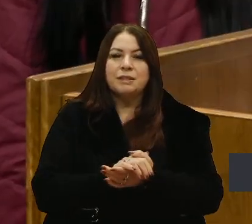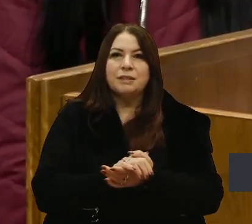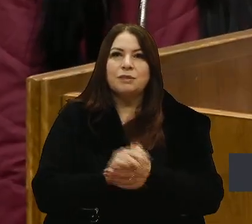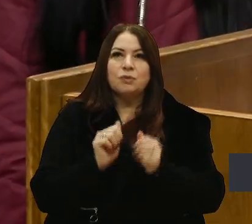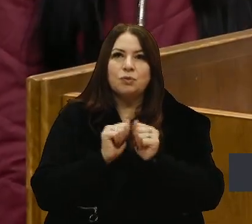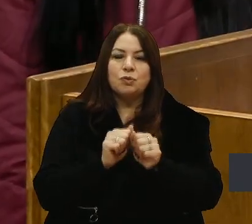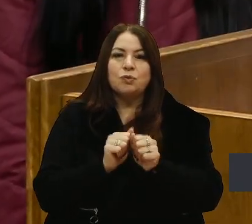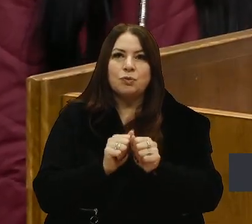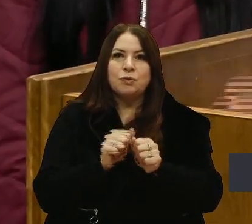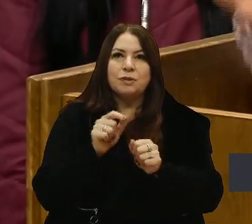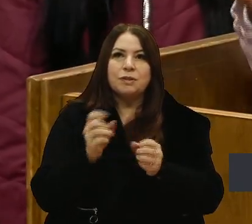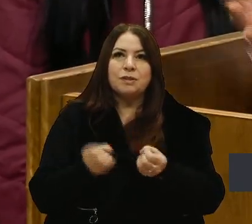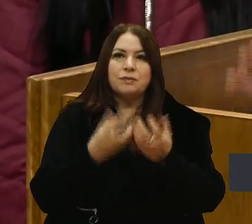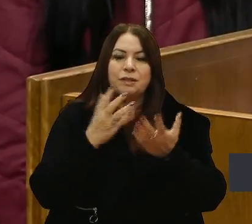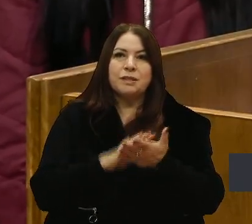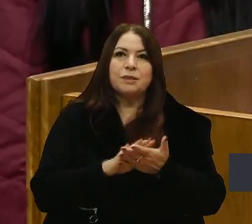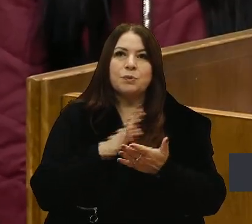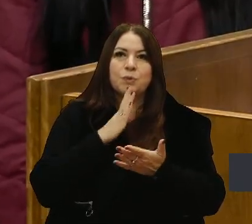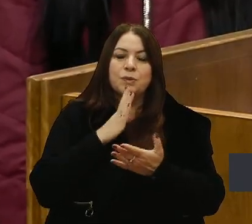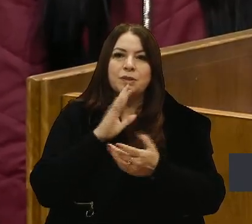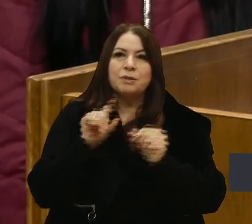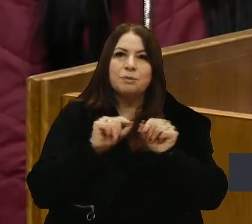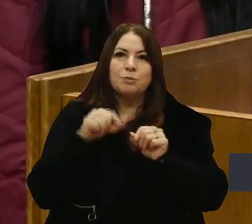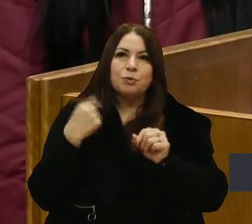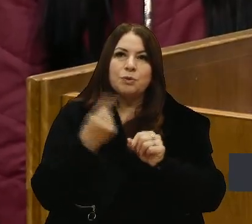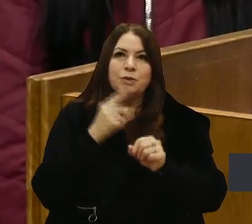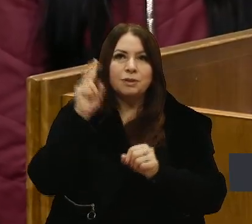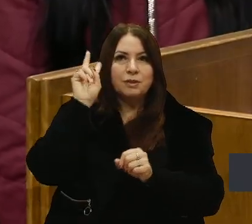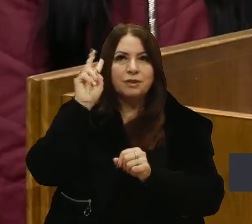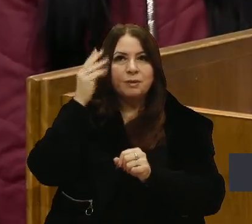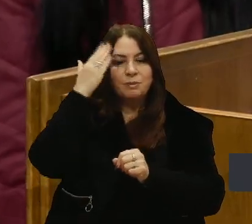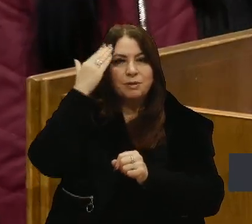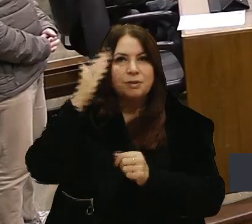estarem conosco na nossa festa e conhecerem um pouco também da nossa história.